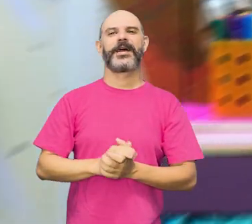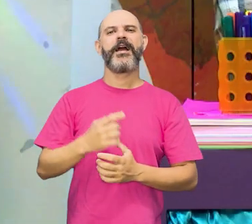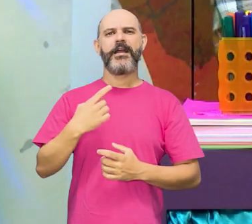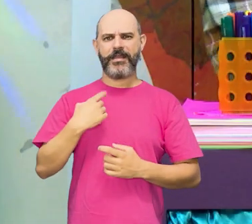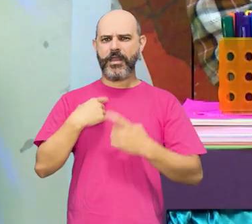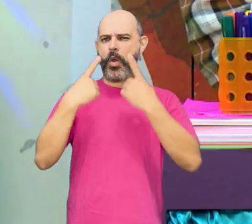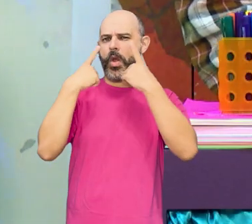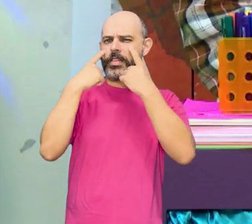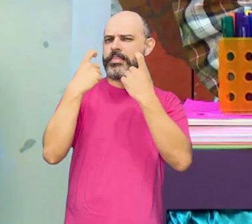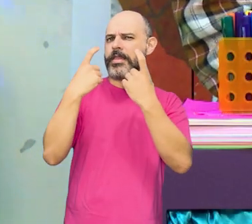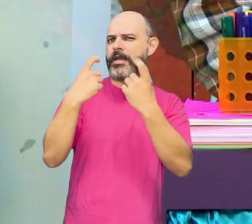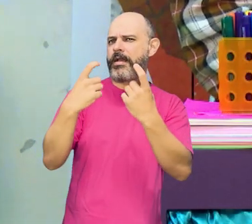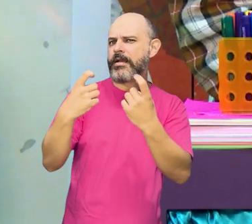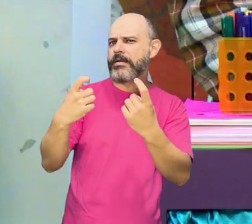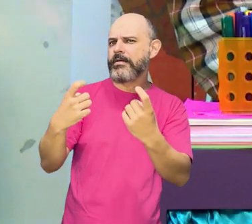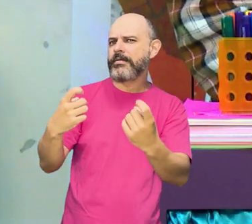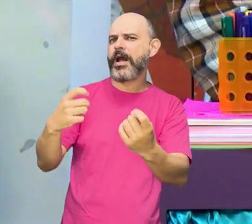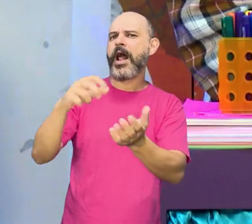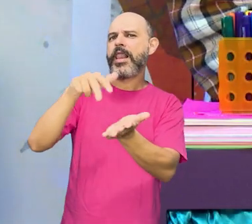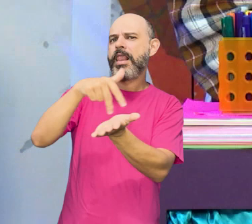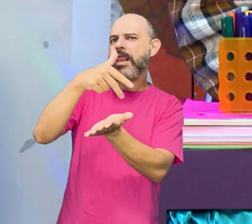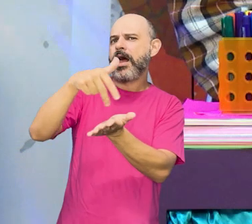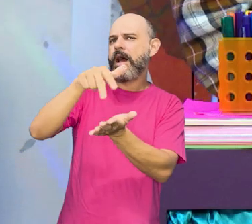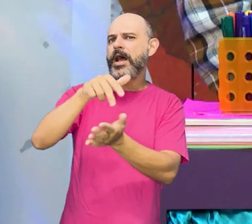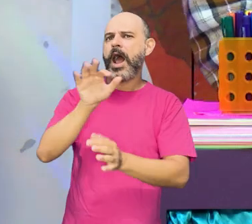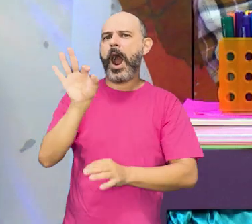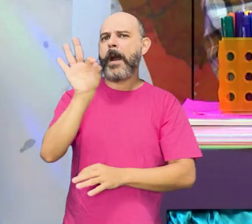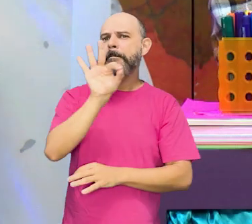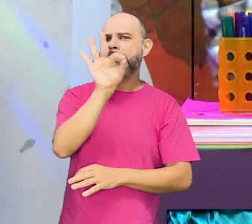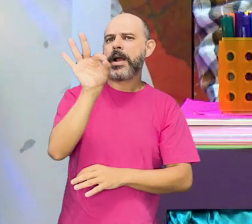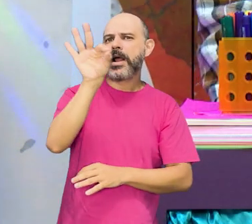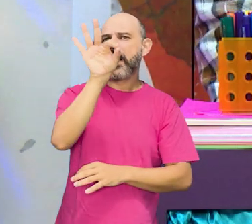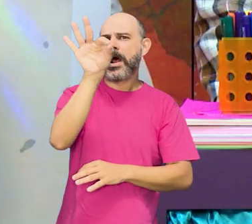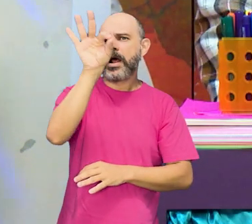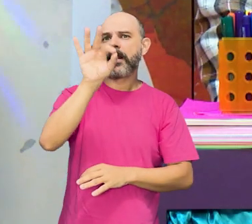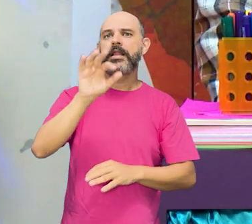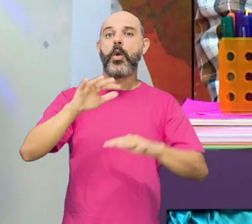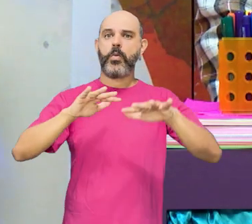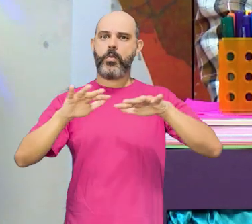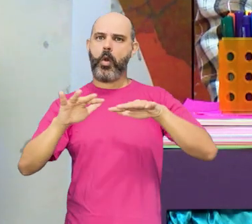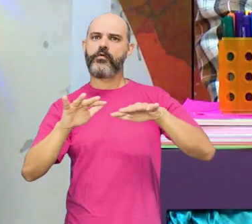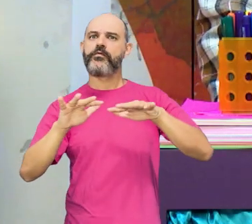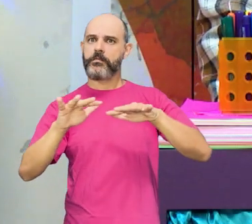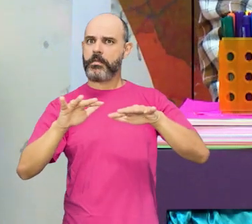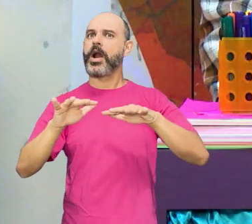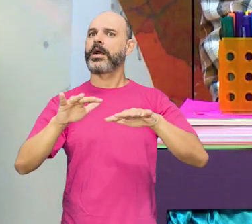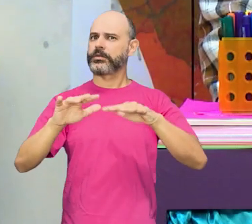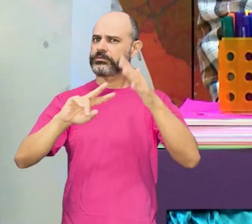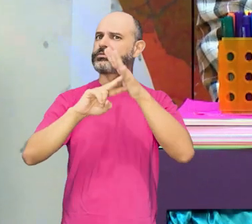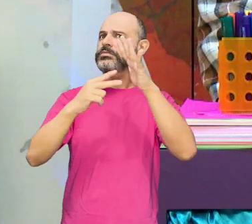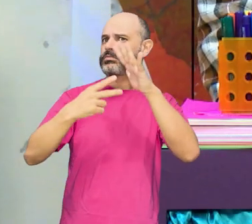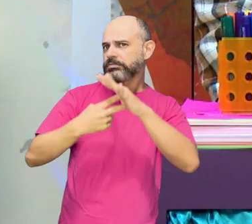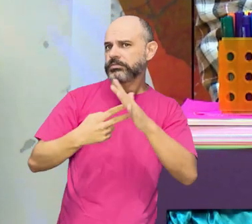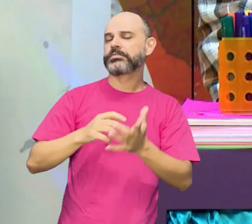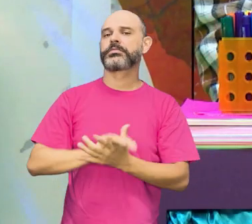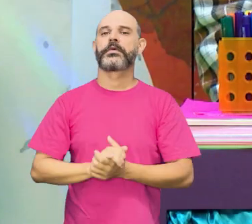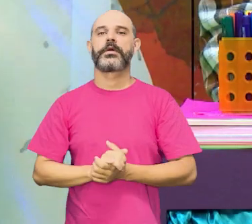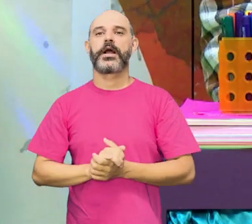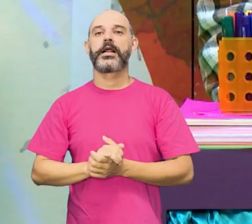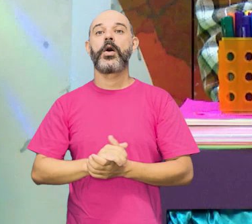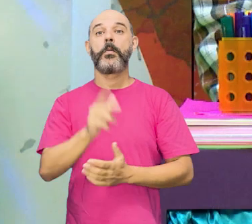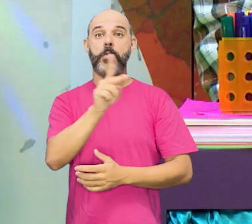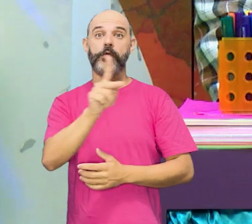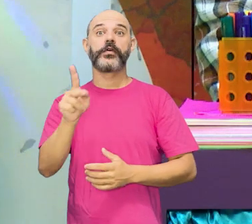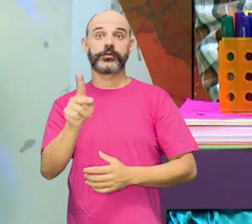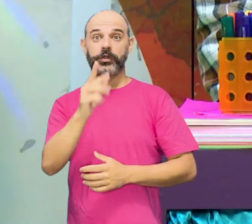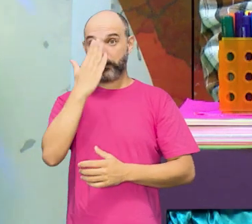quiz! Eu fiquei muito interessado na dança das abelhas e no significado dos movimentos e por isso eu